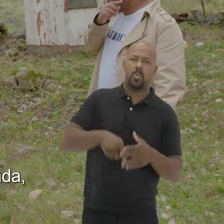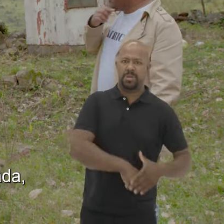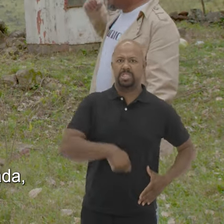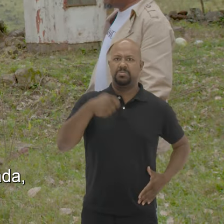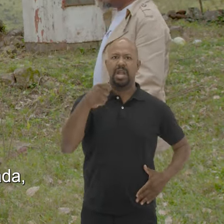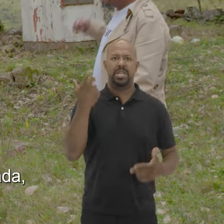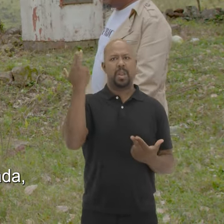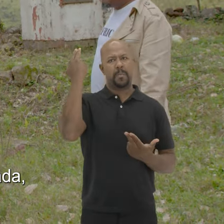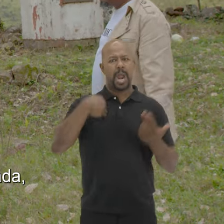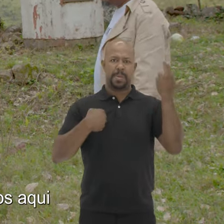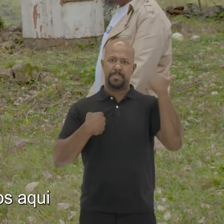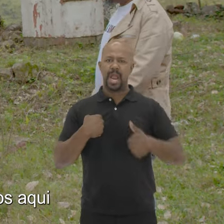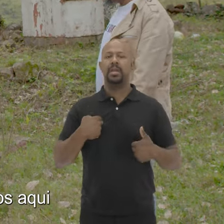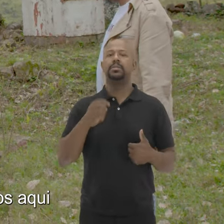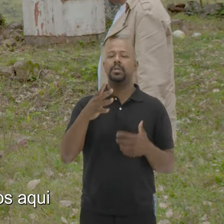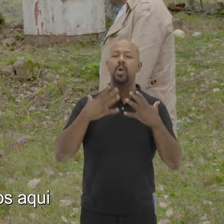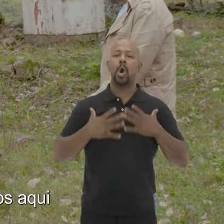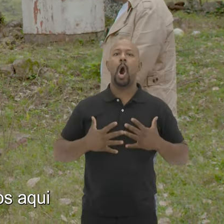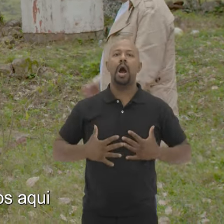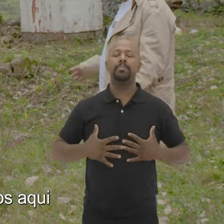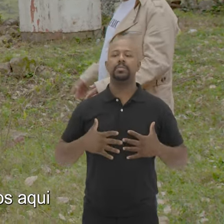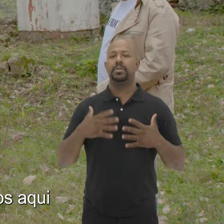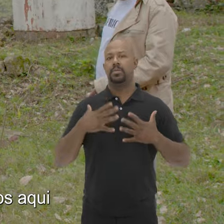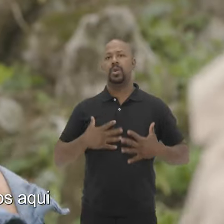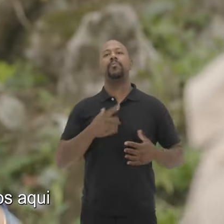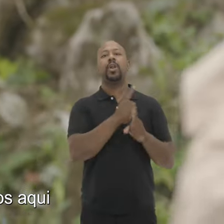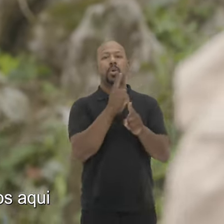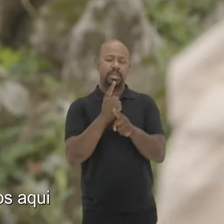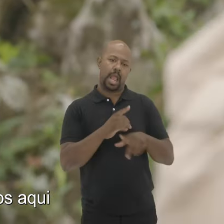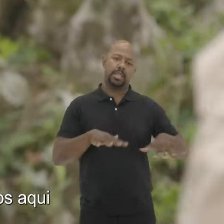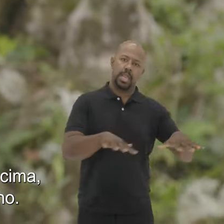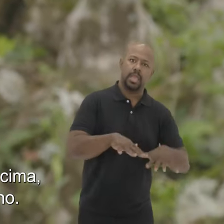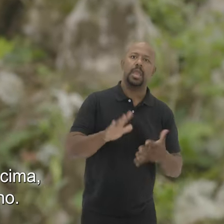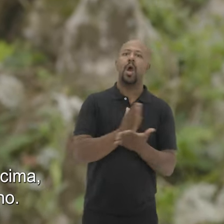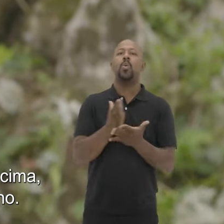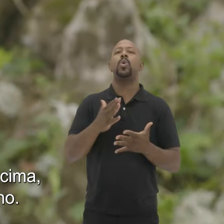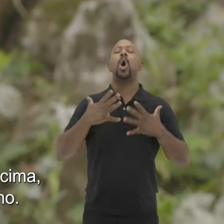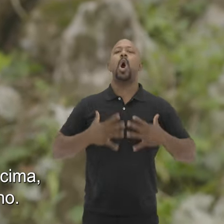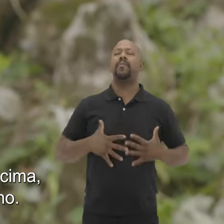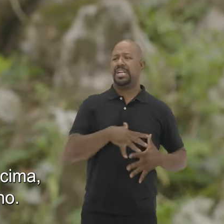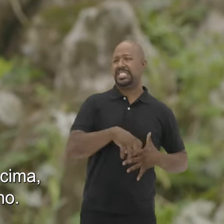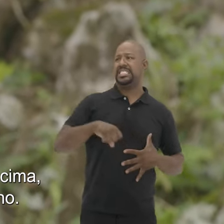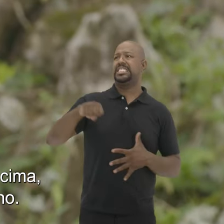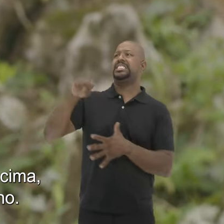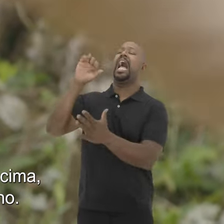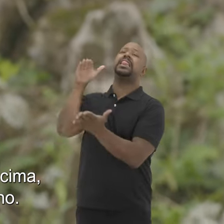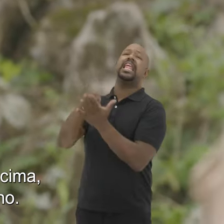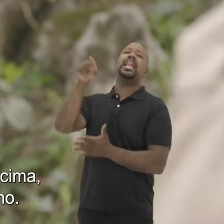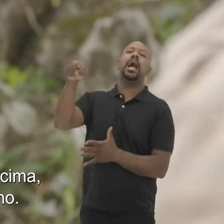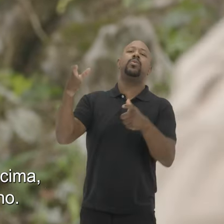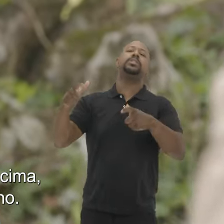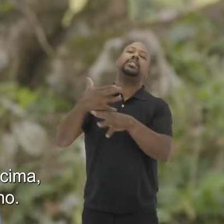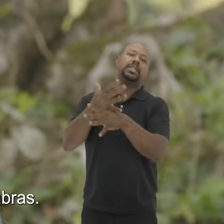espada de orelha e aí os corpos né alguns corpos foram encontrados aqui outros foram arrastadas até lá em cima